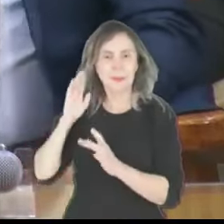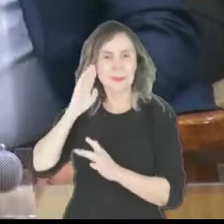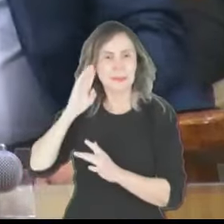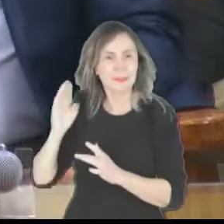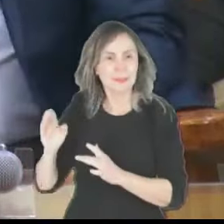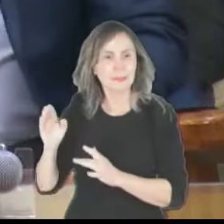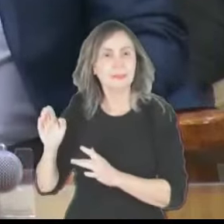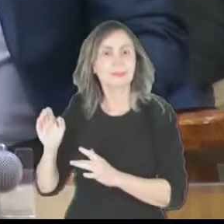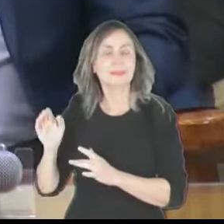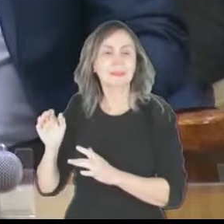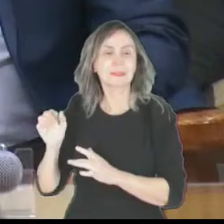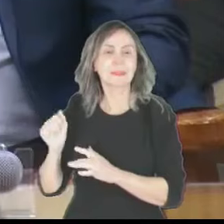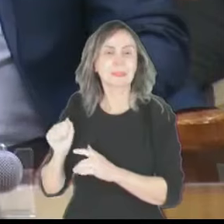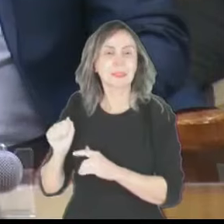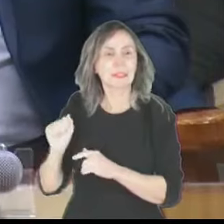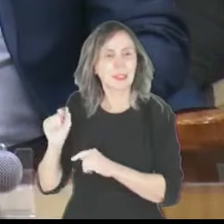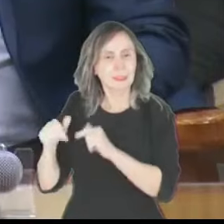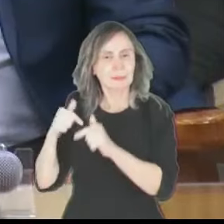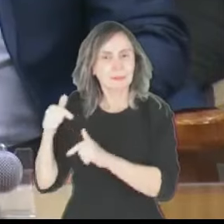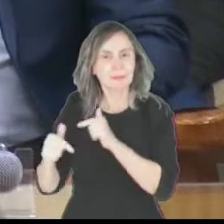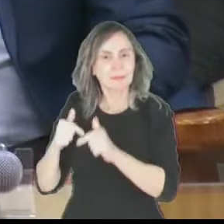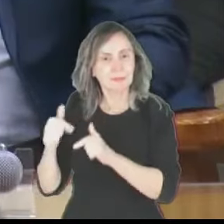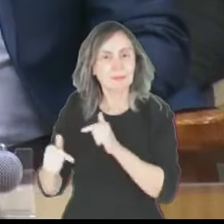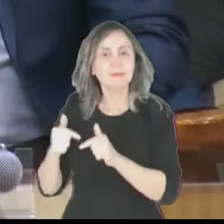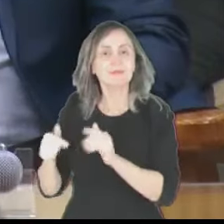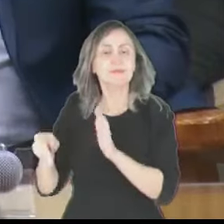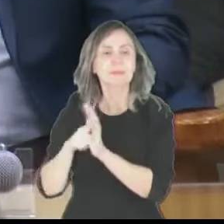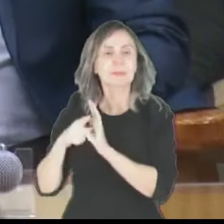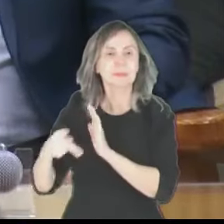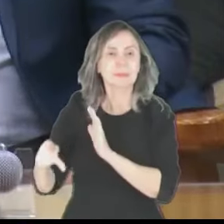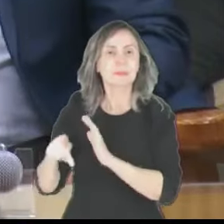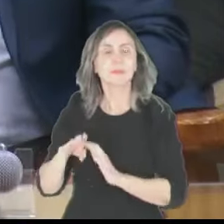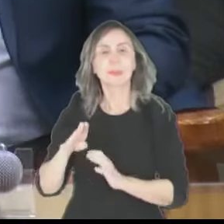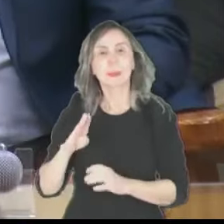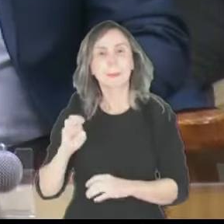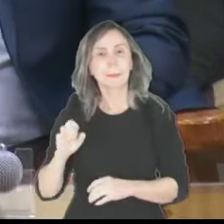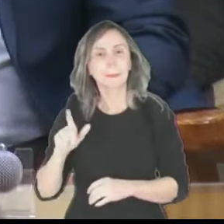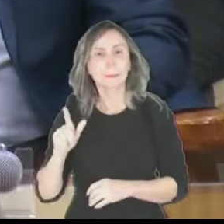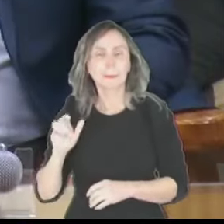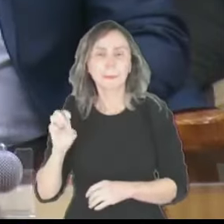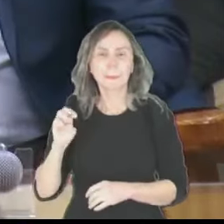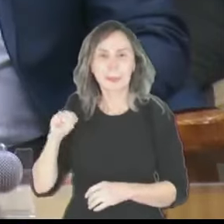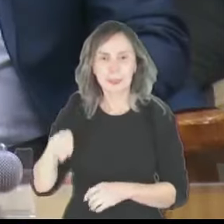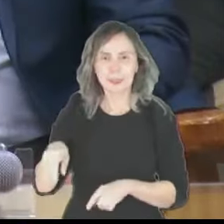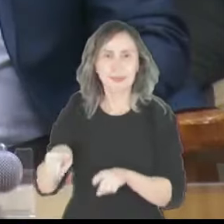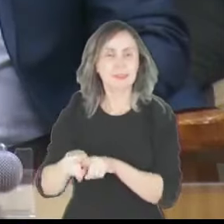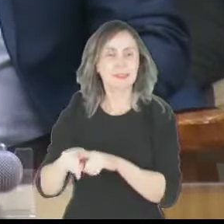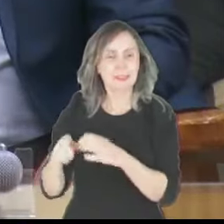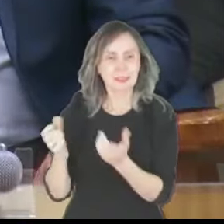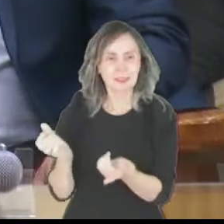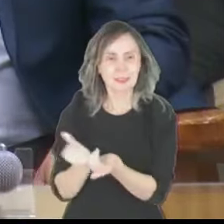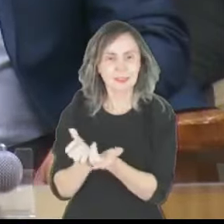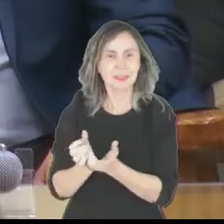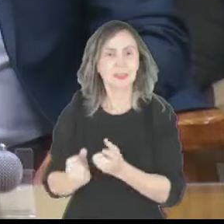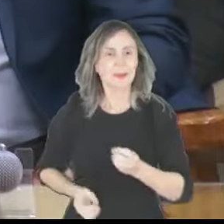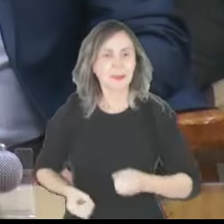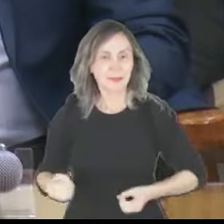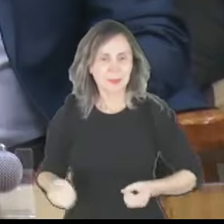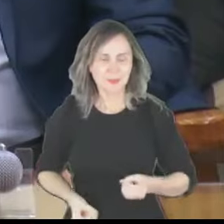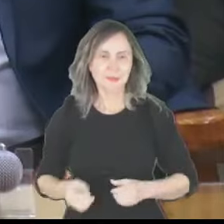atividades do Ministério do Belém, na Confradesp, na FAESP, e também nas escolas bíblicas de obreiros todos os anos.